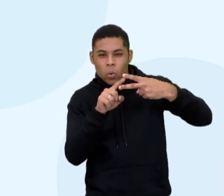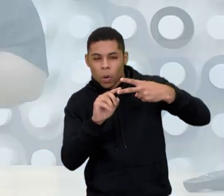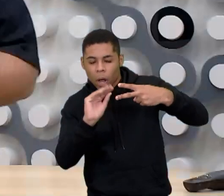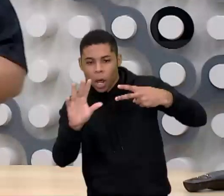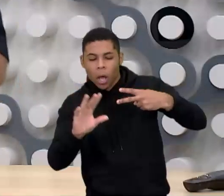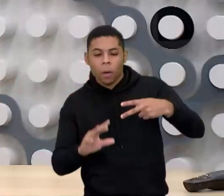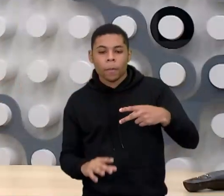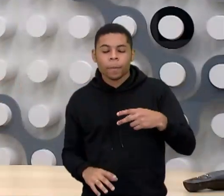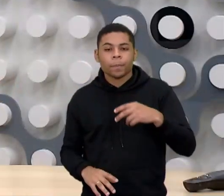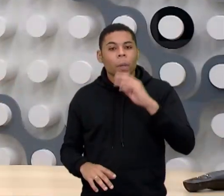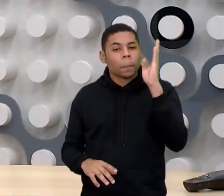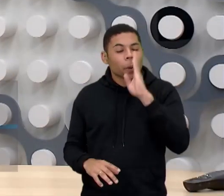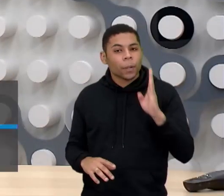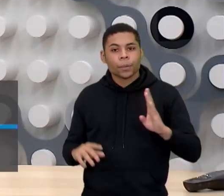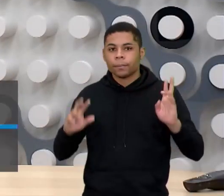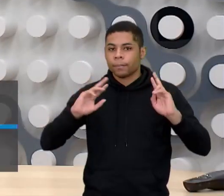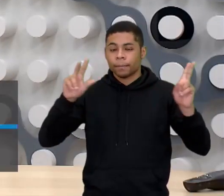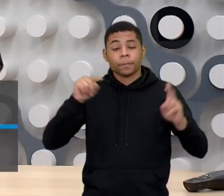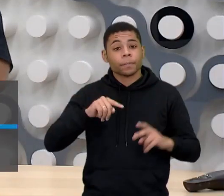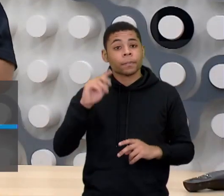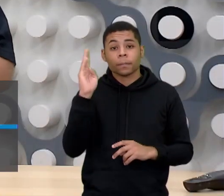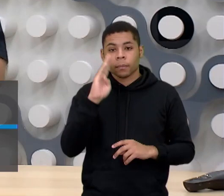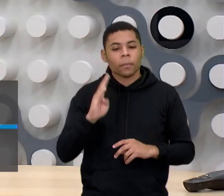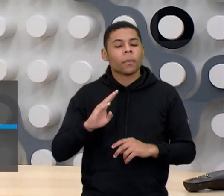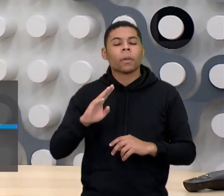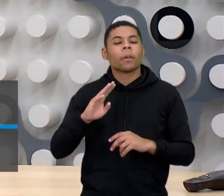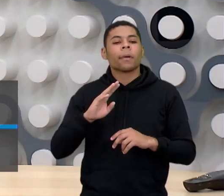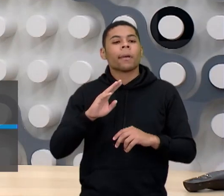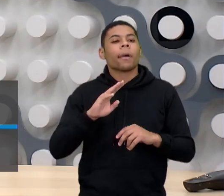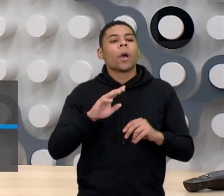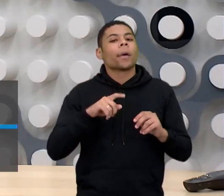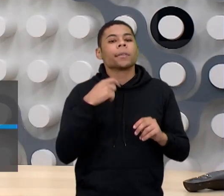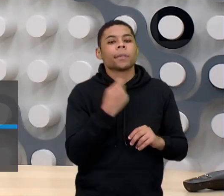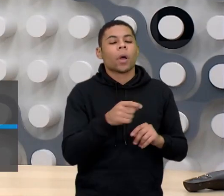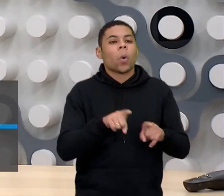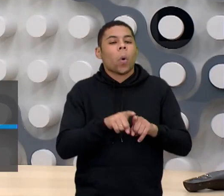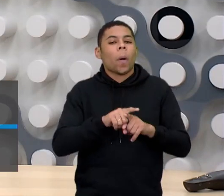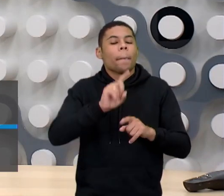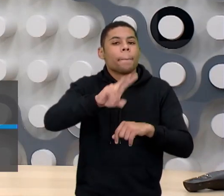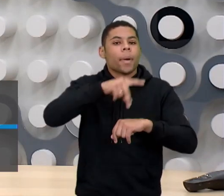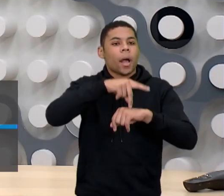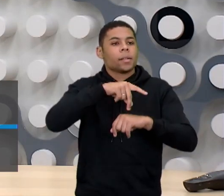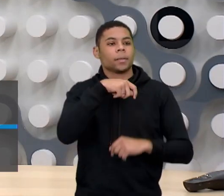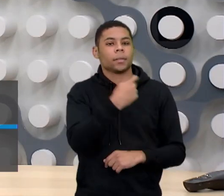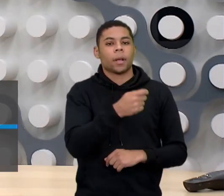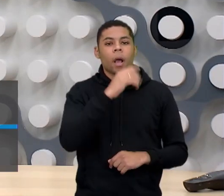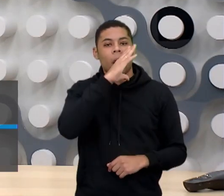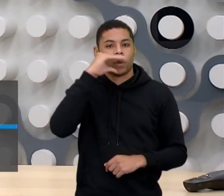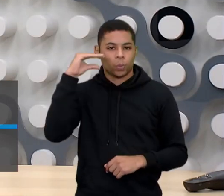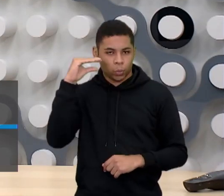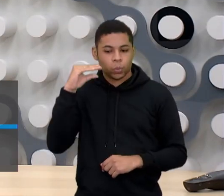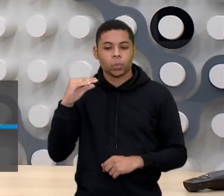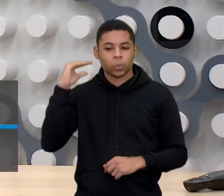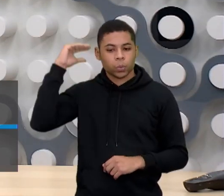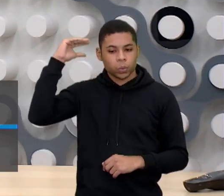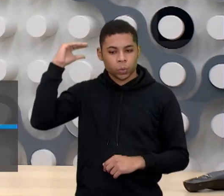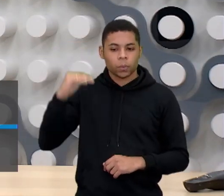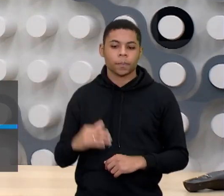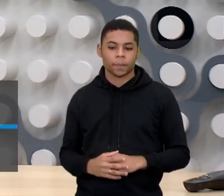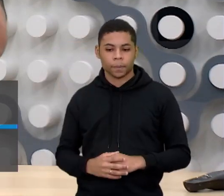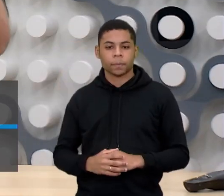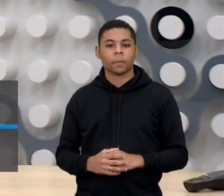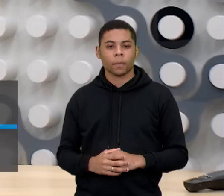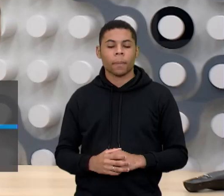é que o Brasil já é hoje considerado um país adulto, né? Pela relação, né, da diminuição da base, né, com o aumento